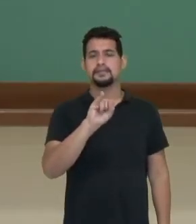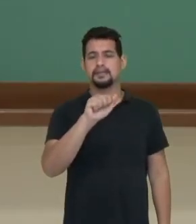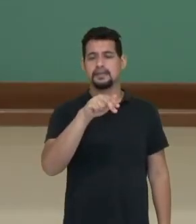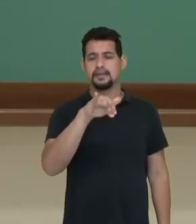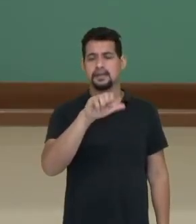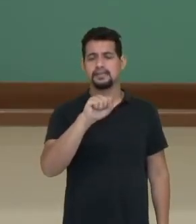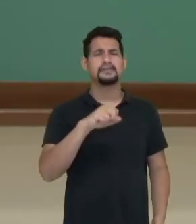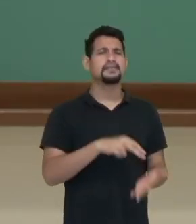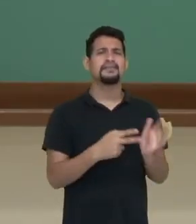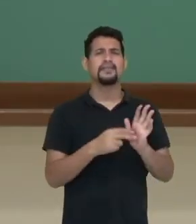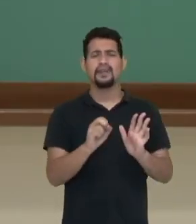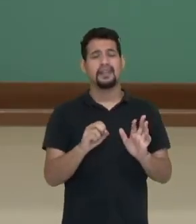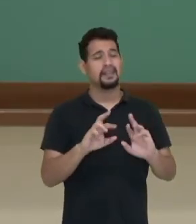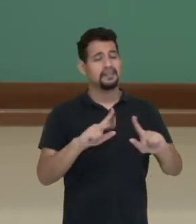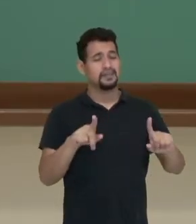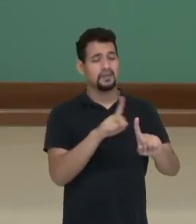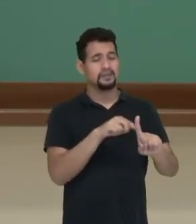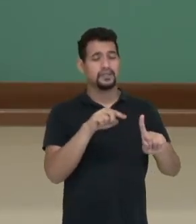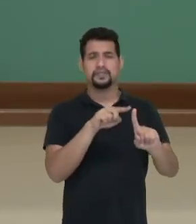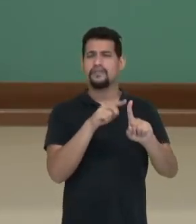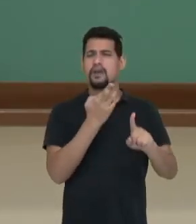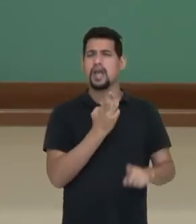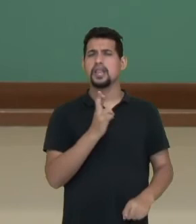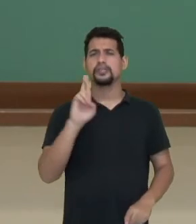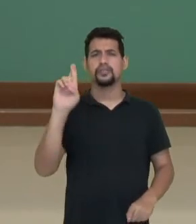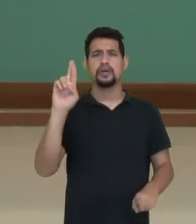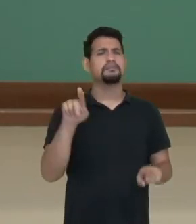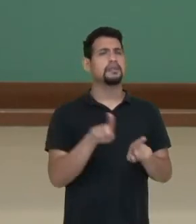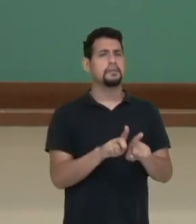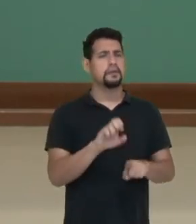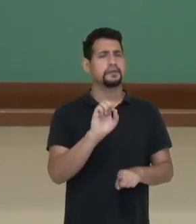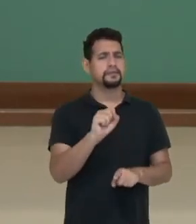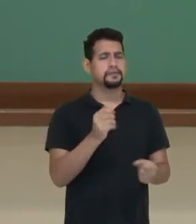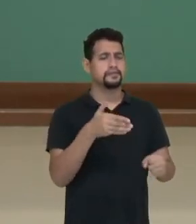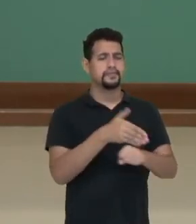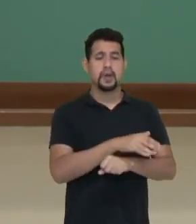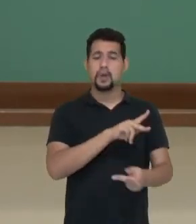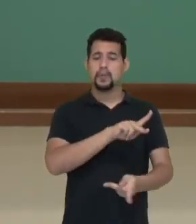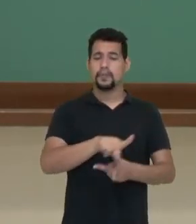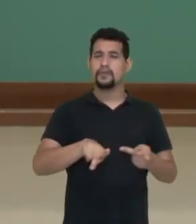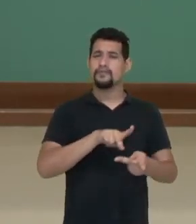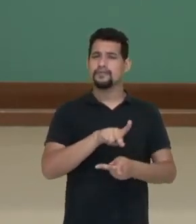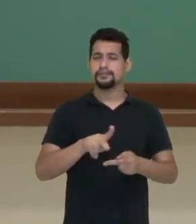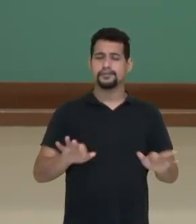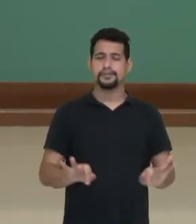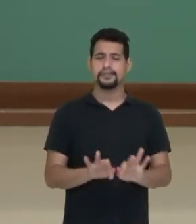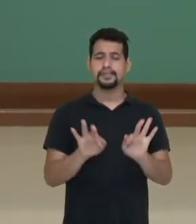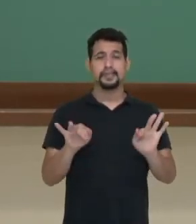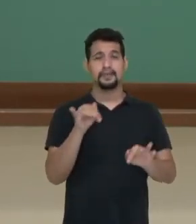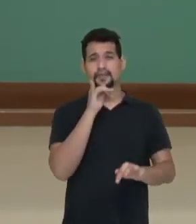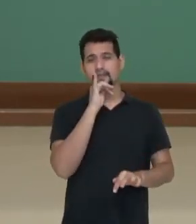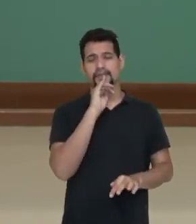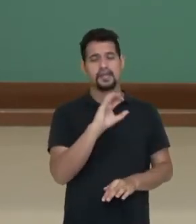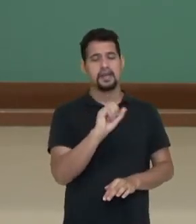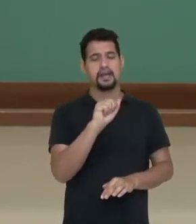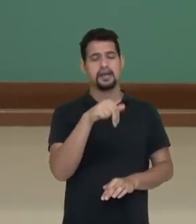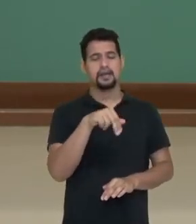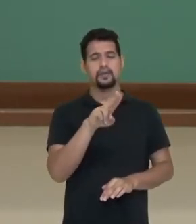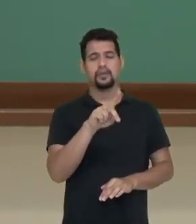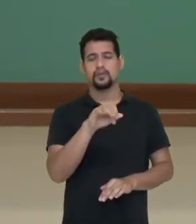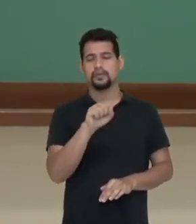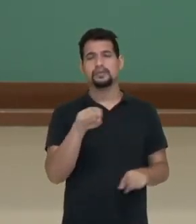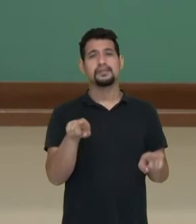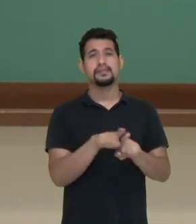é, revoltas que tinham uma finalidade religiosa, participando da população mais simples, como a Revolta de Canudos e a